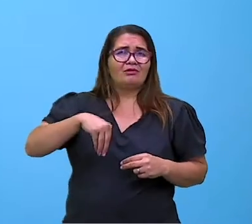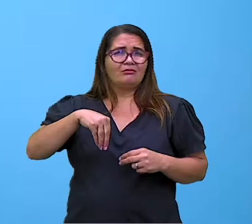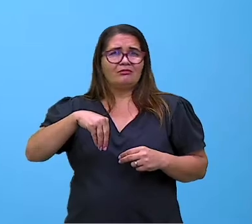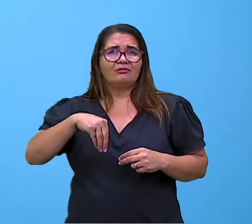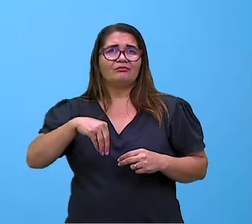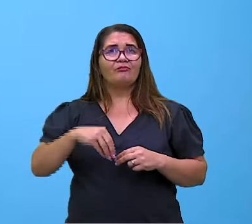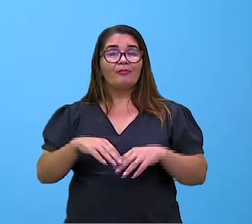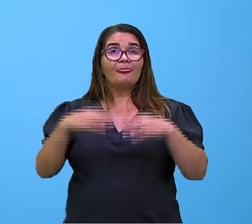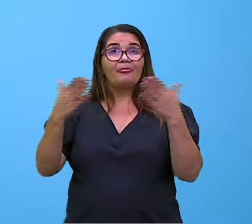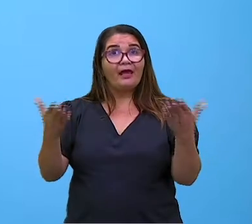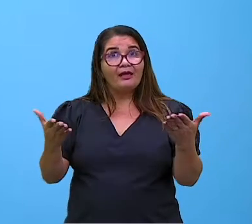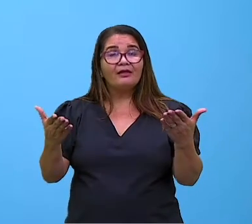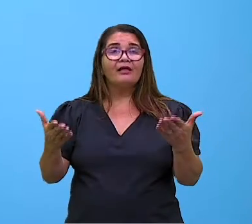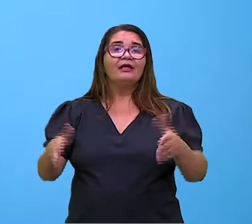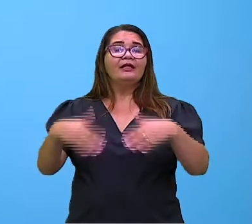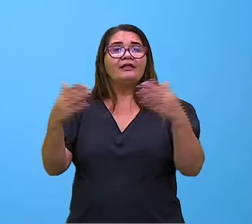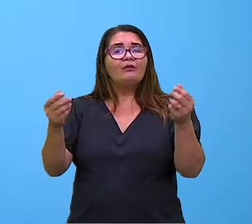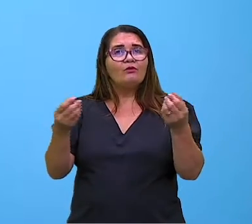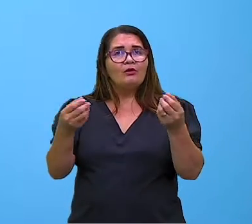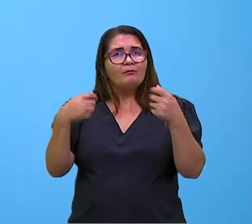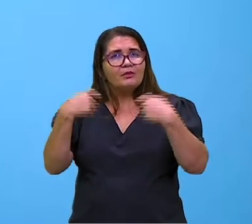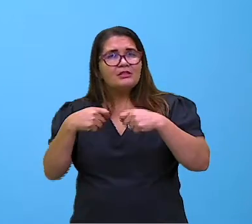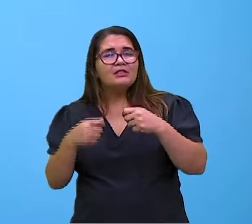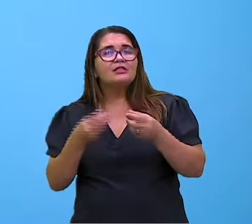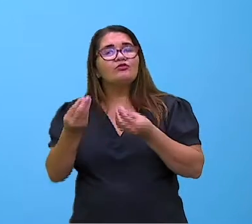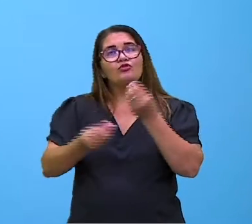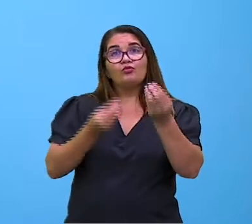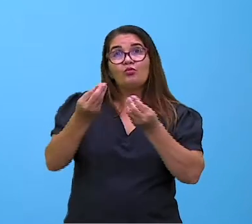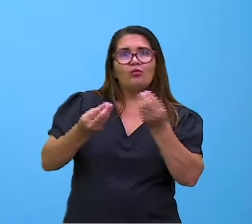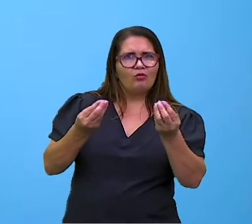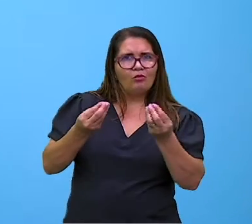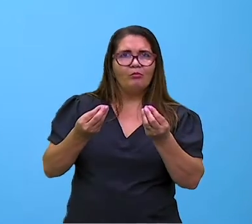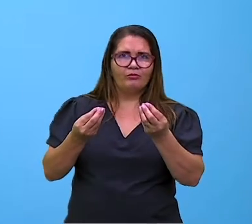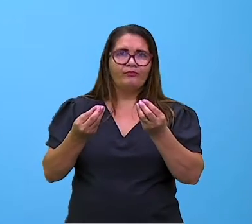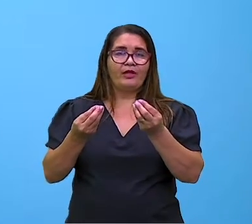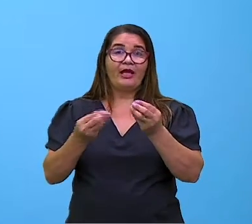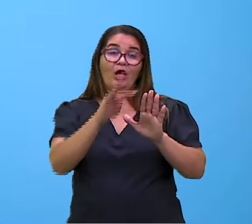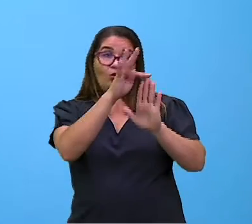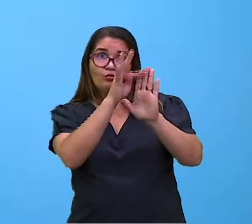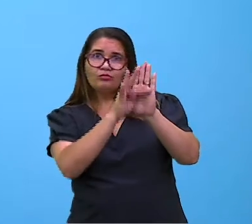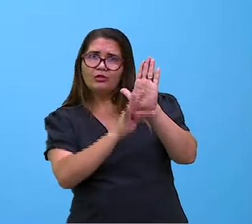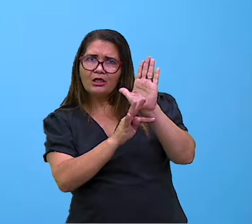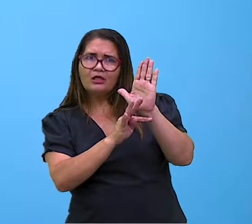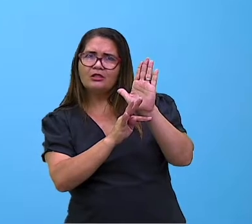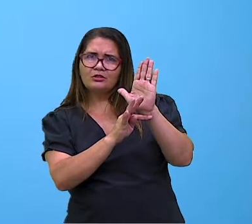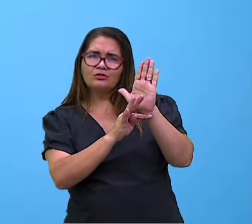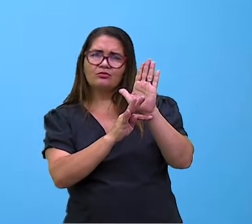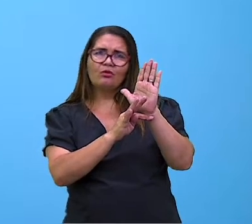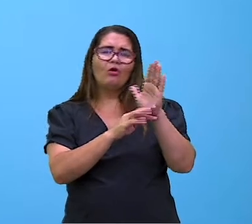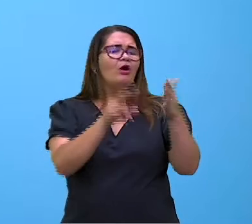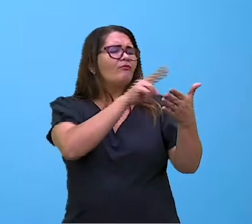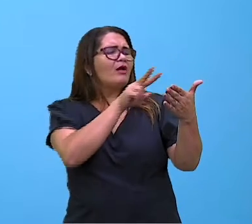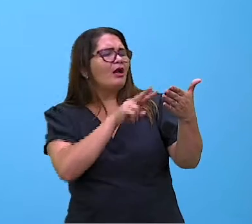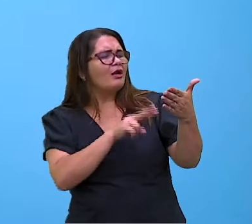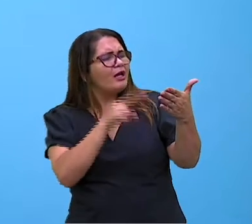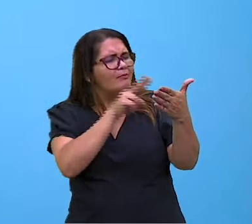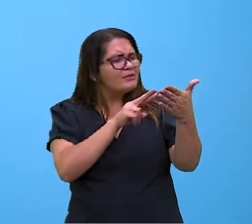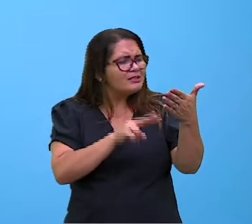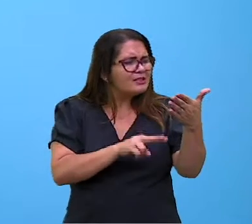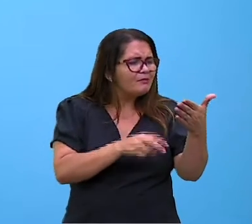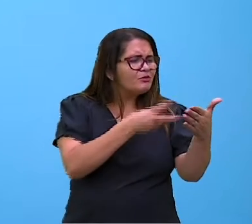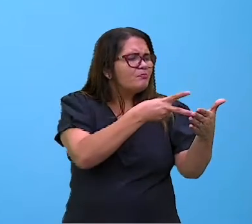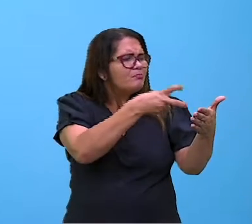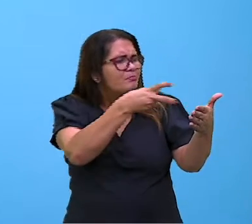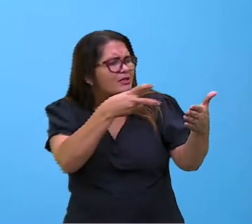entender quem de fato é um e o outro, o que está acontecendo, o que eles falaram, qual o contexto daquilo. É assim que a gente